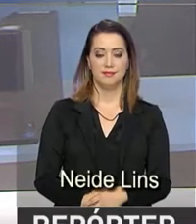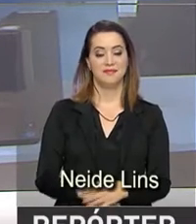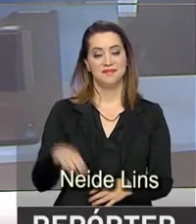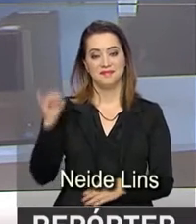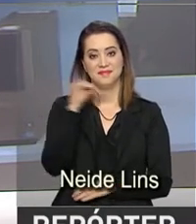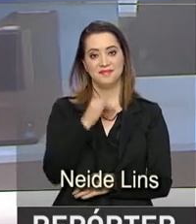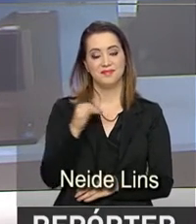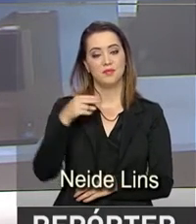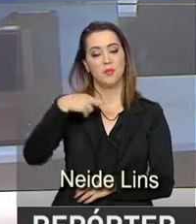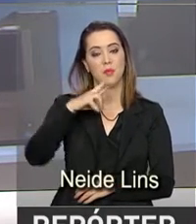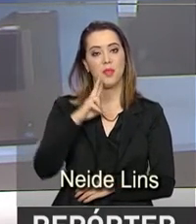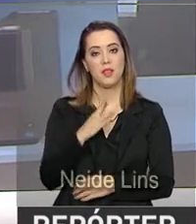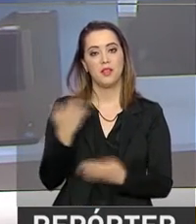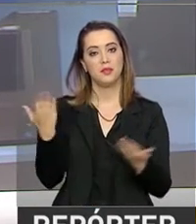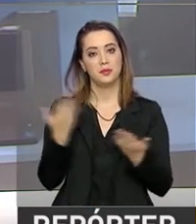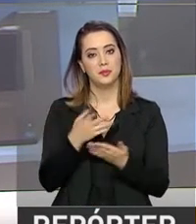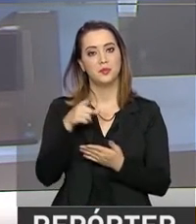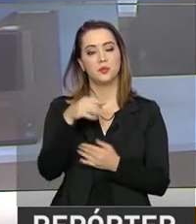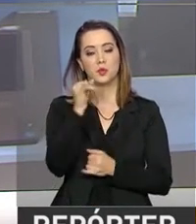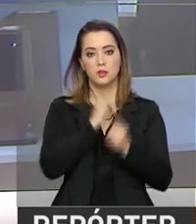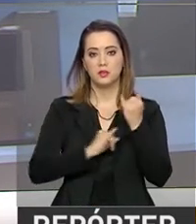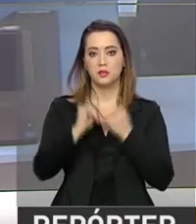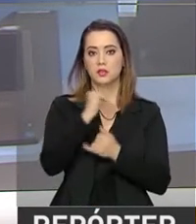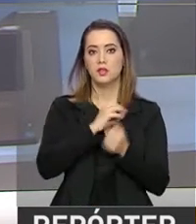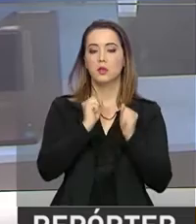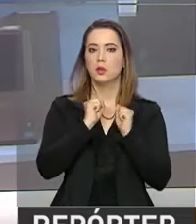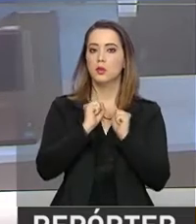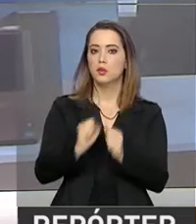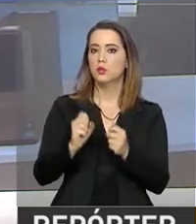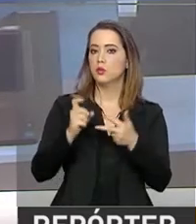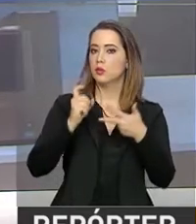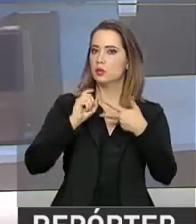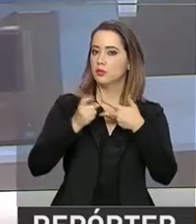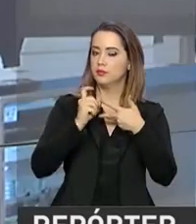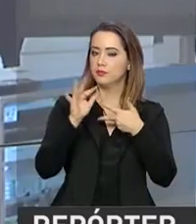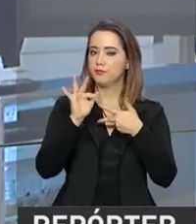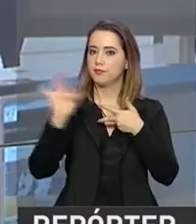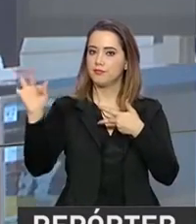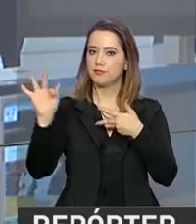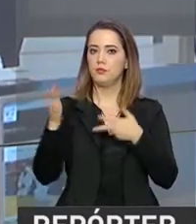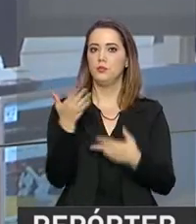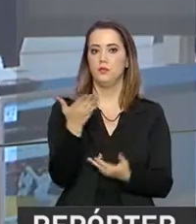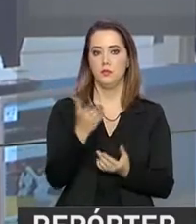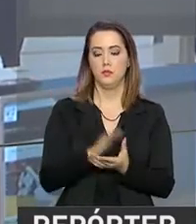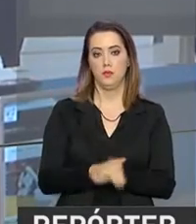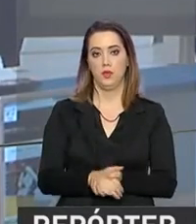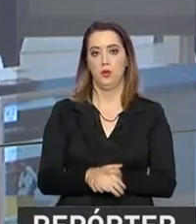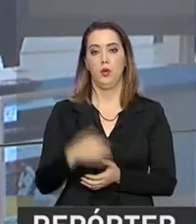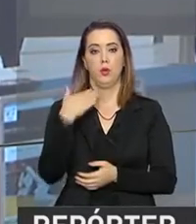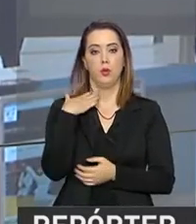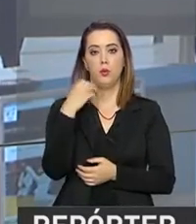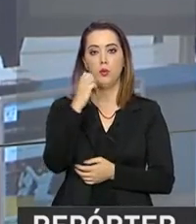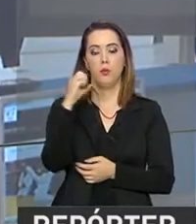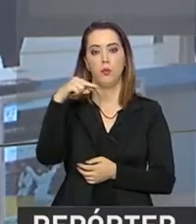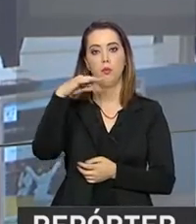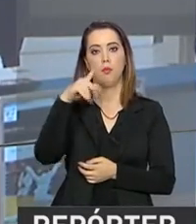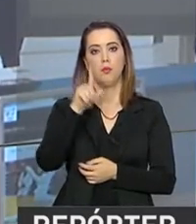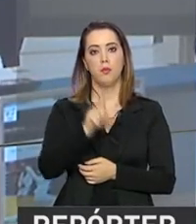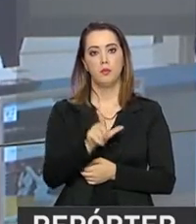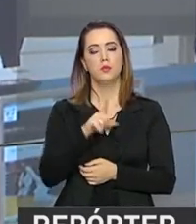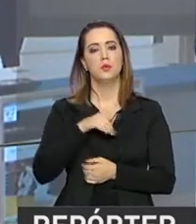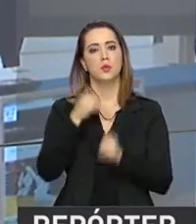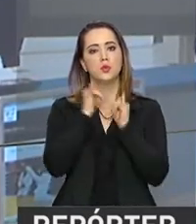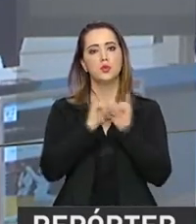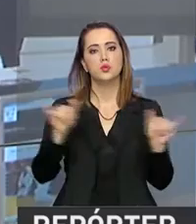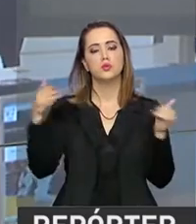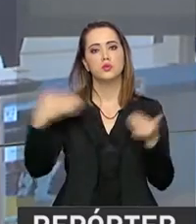o olá o repórter NBR está de volta com as notícias do Poder Executivo Federal o banco central divulgou nesta terça-feira um